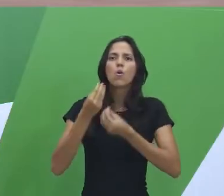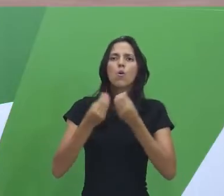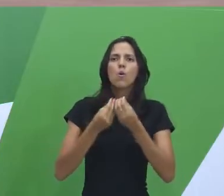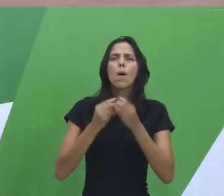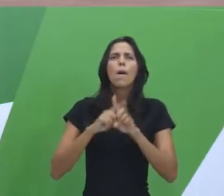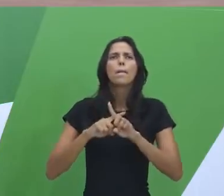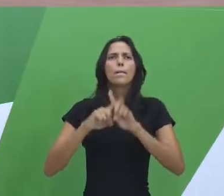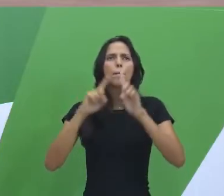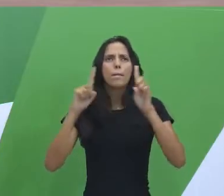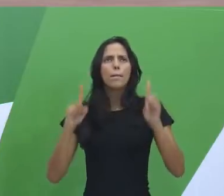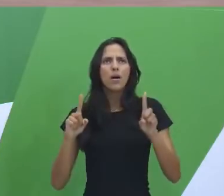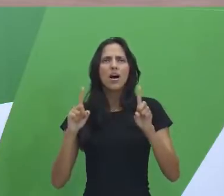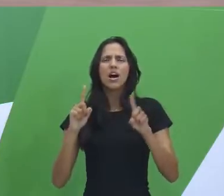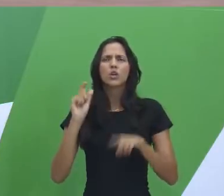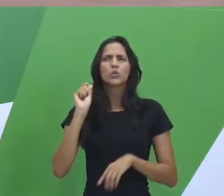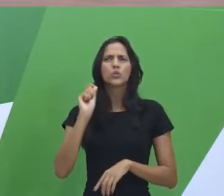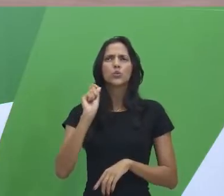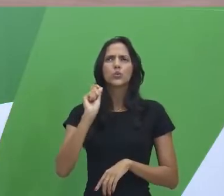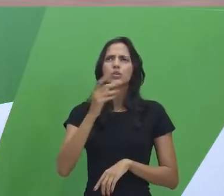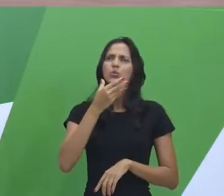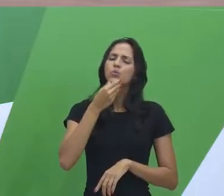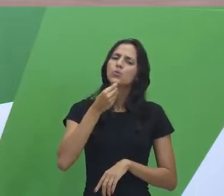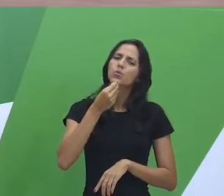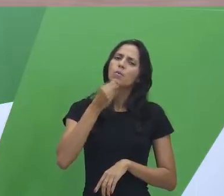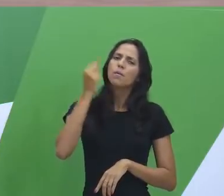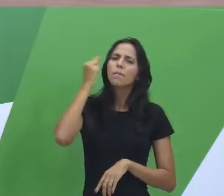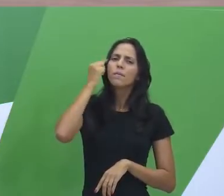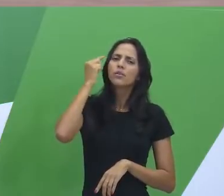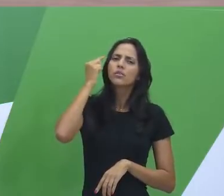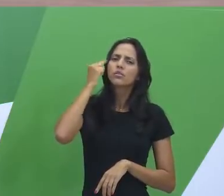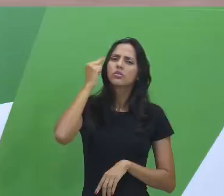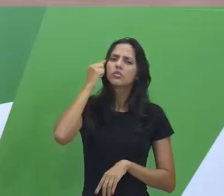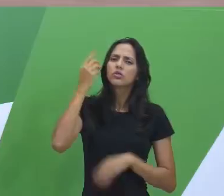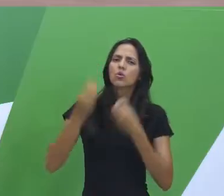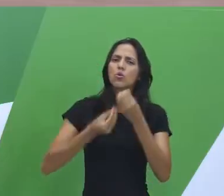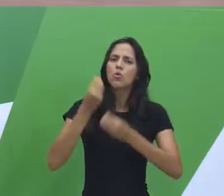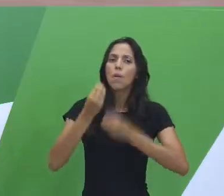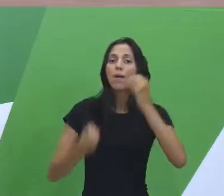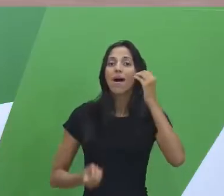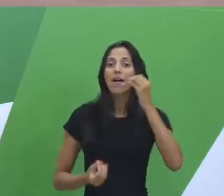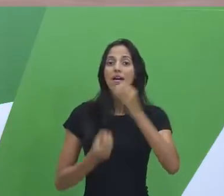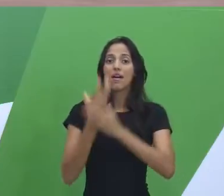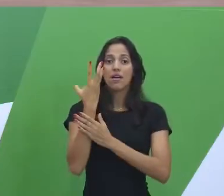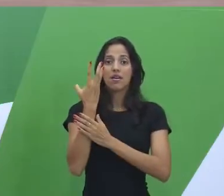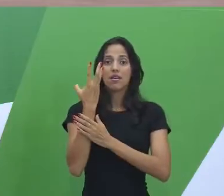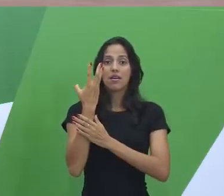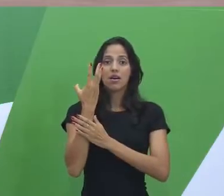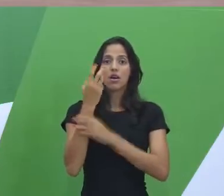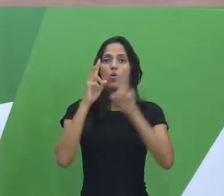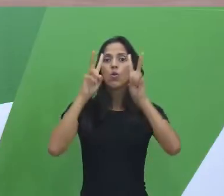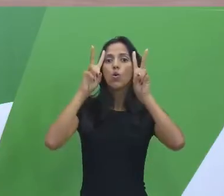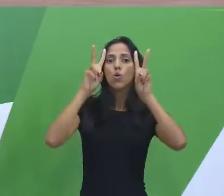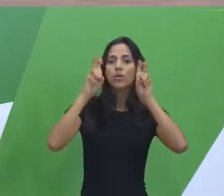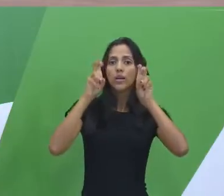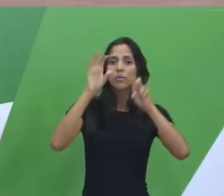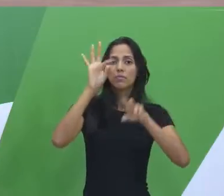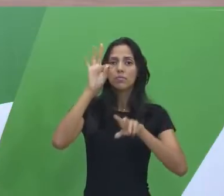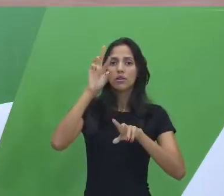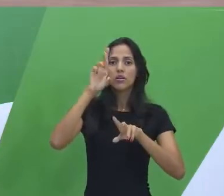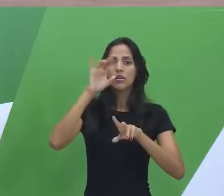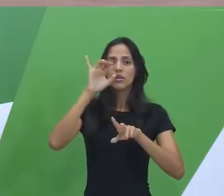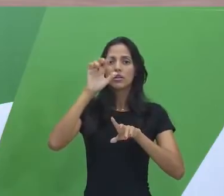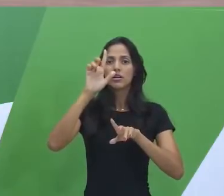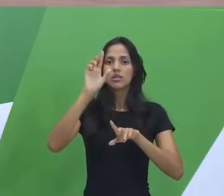Mas o que intrigava o homem realmente para dar origem ao que nós chamamos hoje de